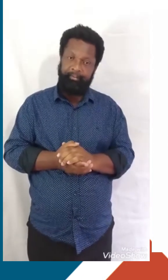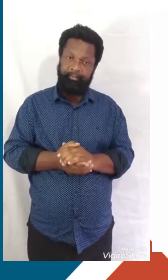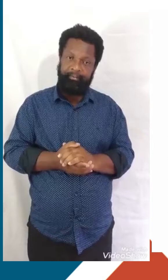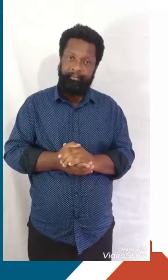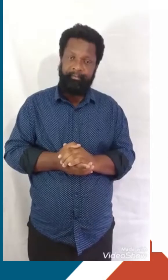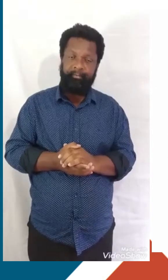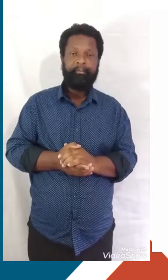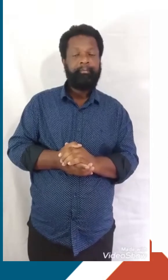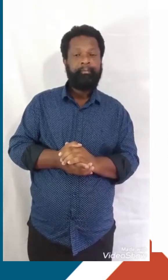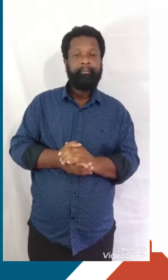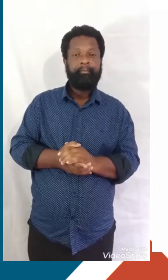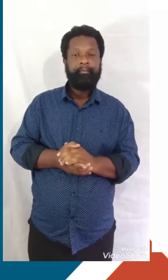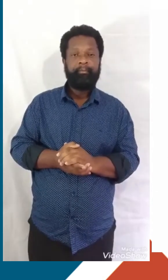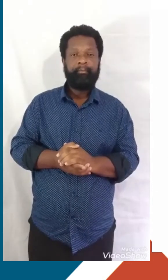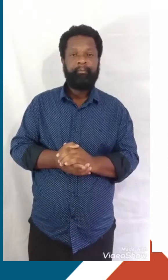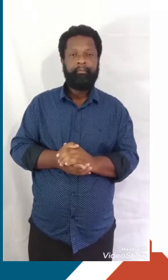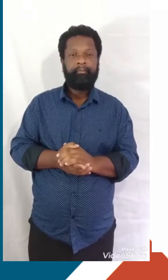poema processo.